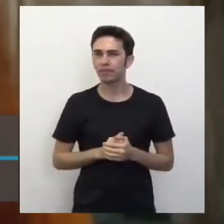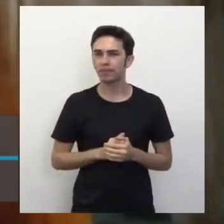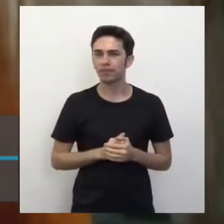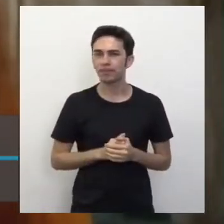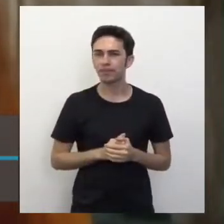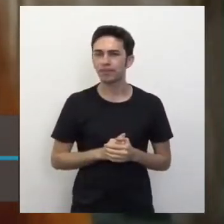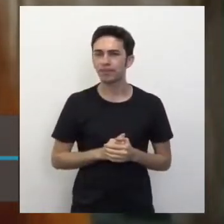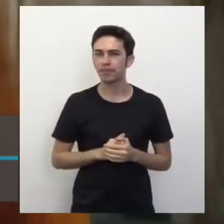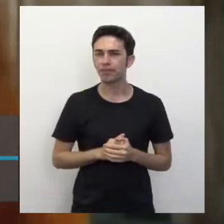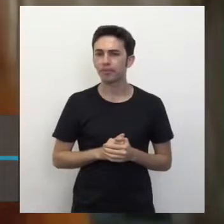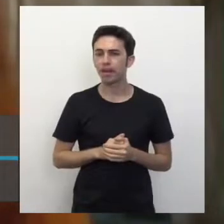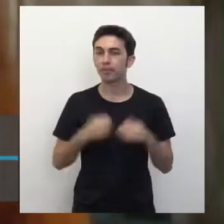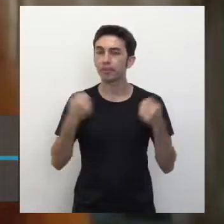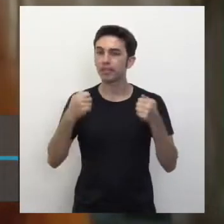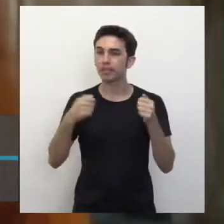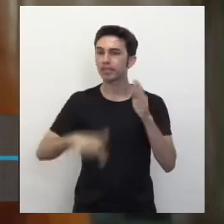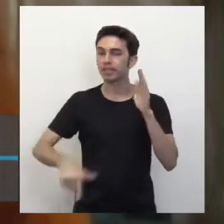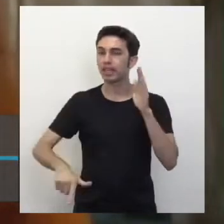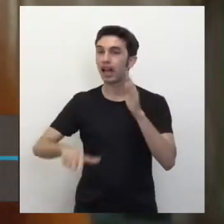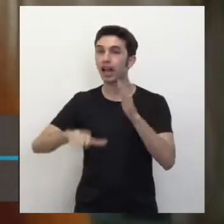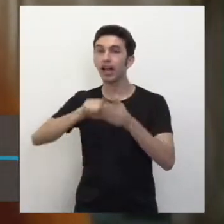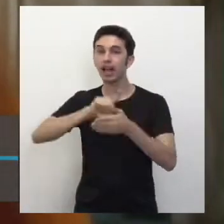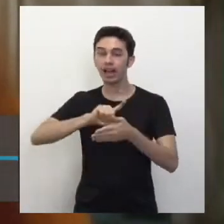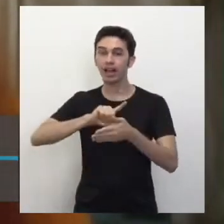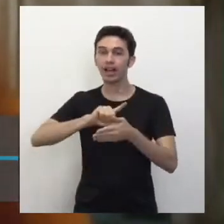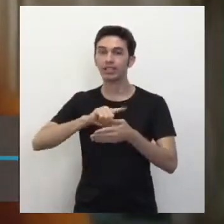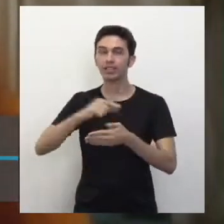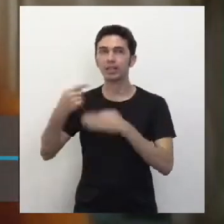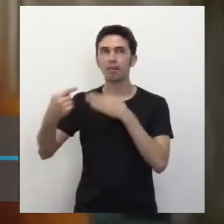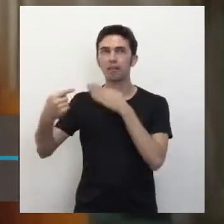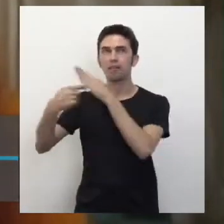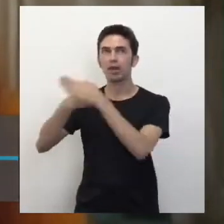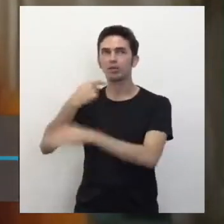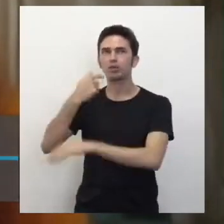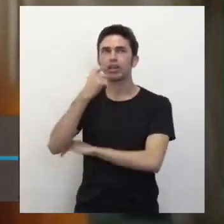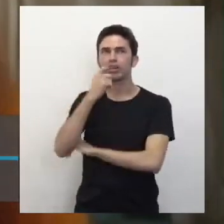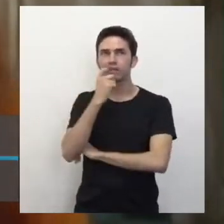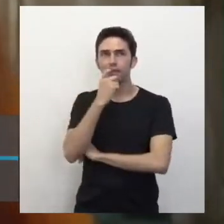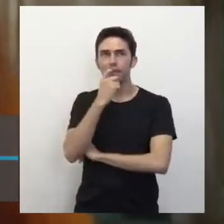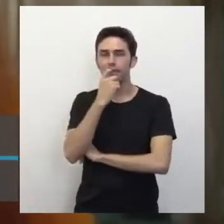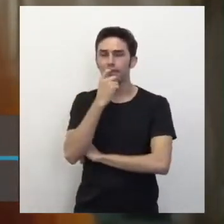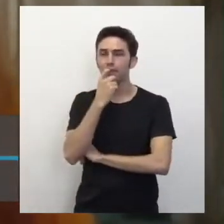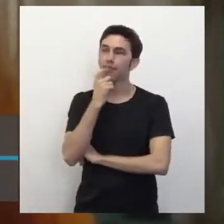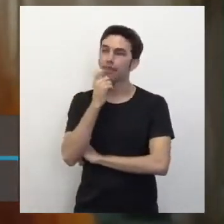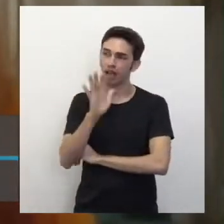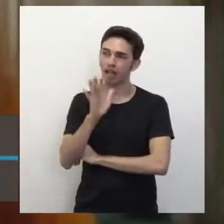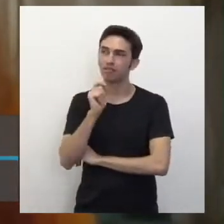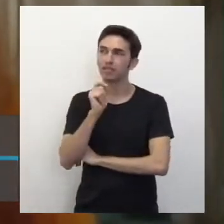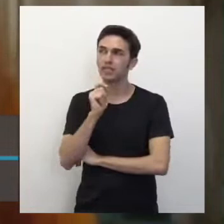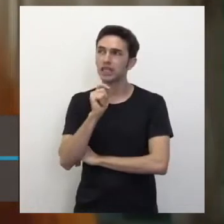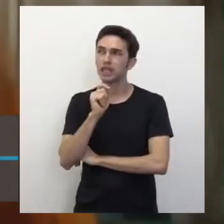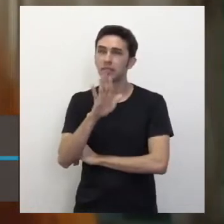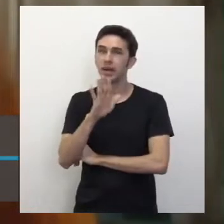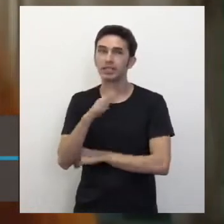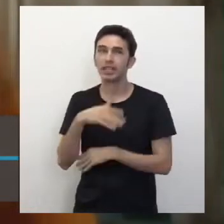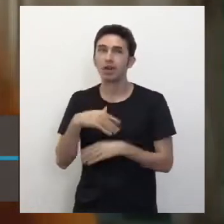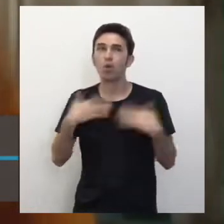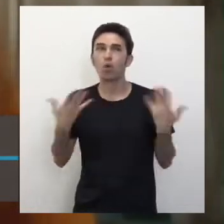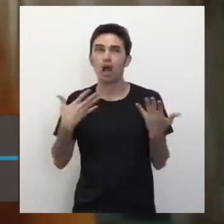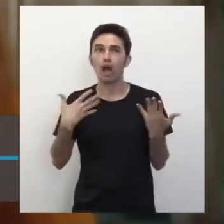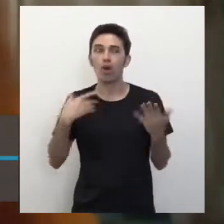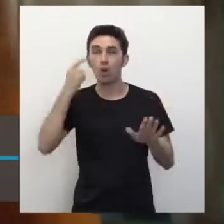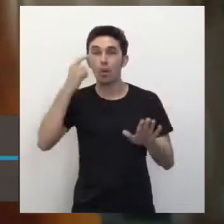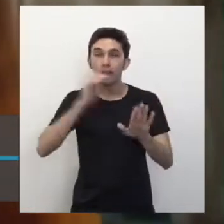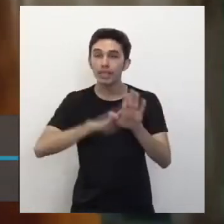gente precisa antes se fazer um outro tipo de questionamento, que é o seguinte, tá, mas de qual concepção